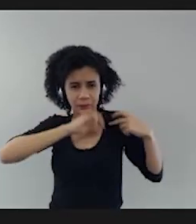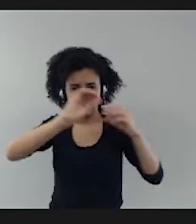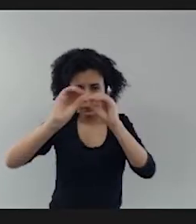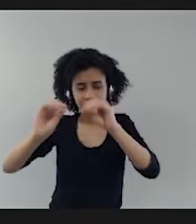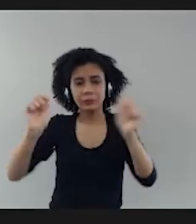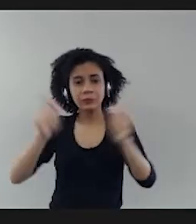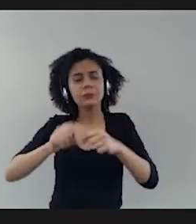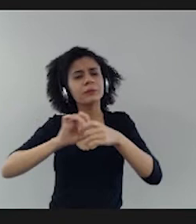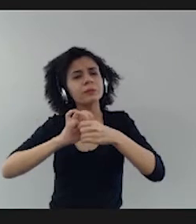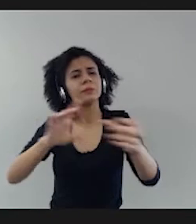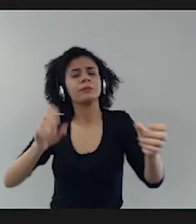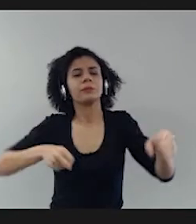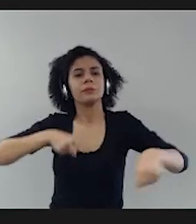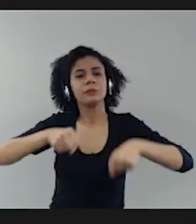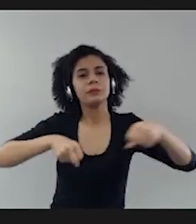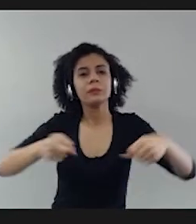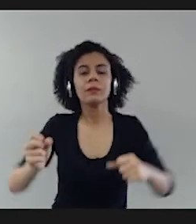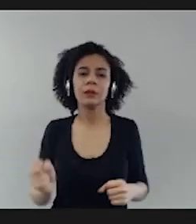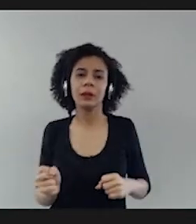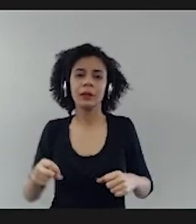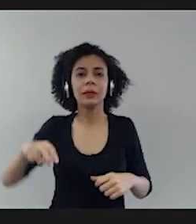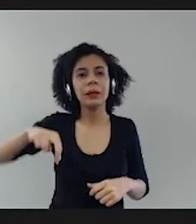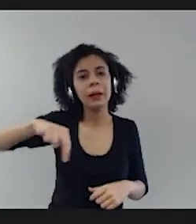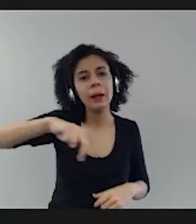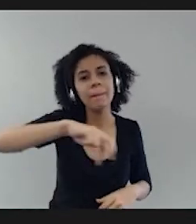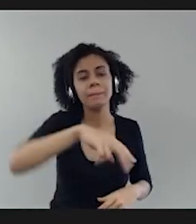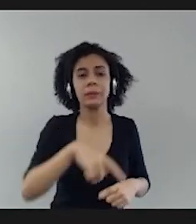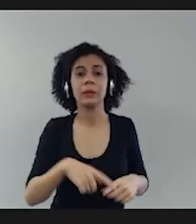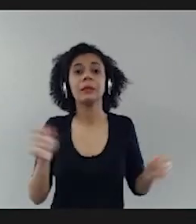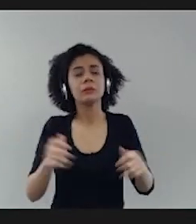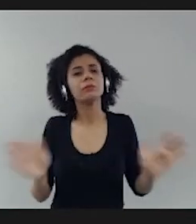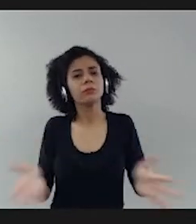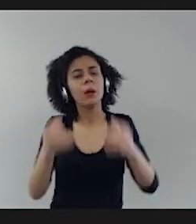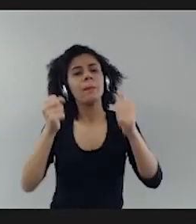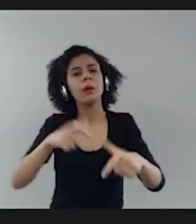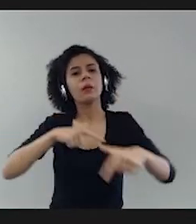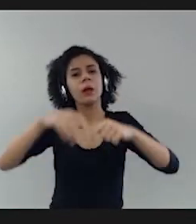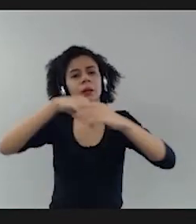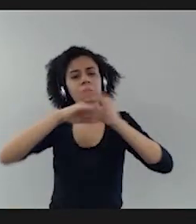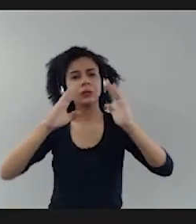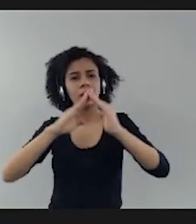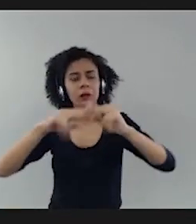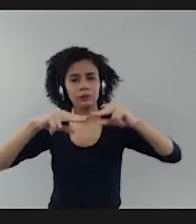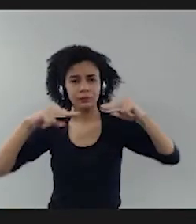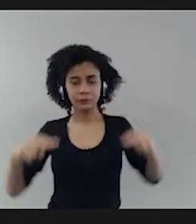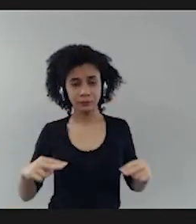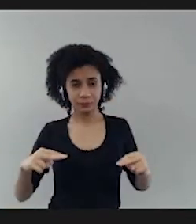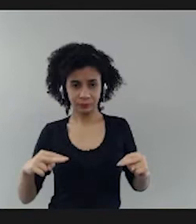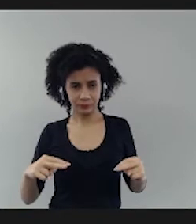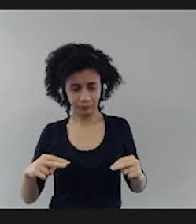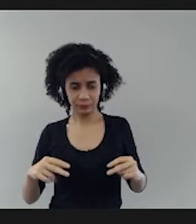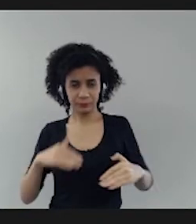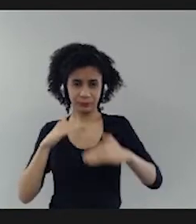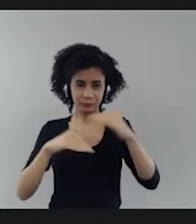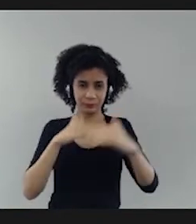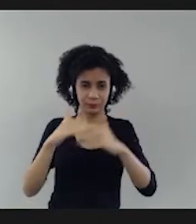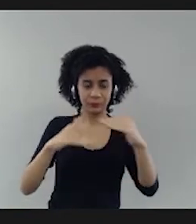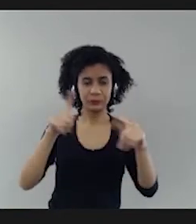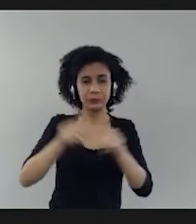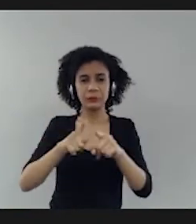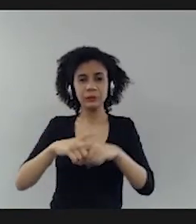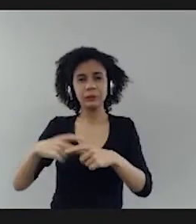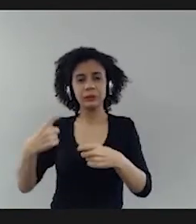a bicicleta. Nós podemos estimular o home office, sim, nós podemos estimular o desenvolvimento dos